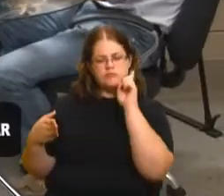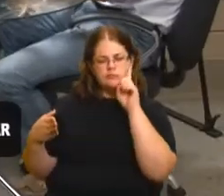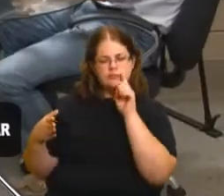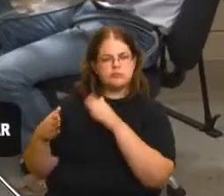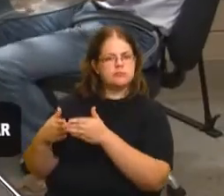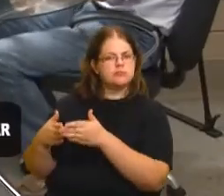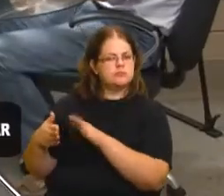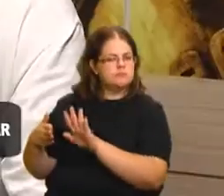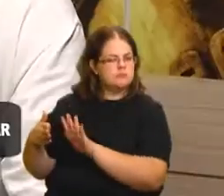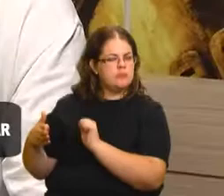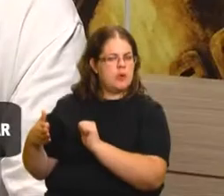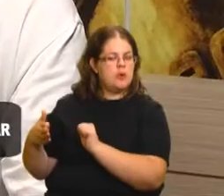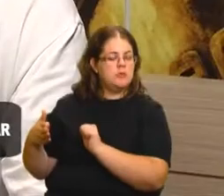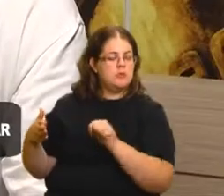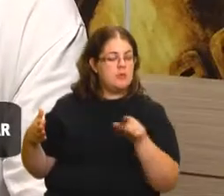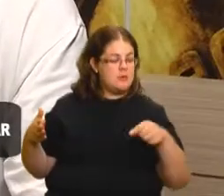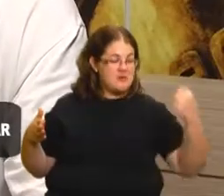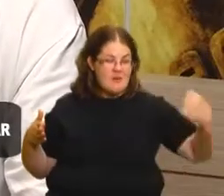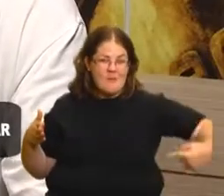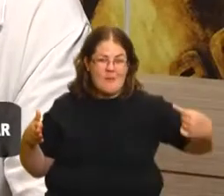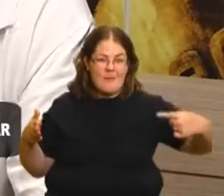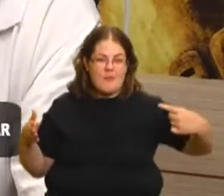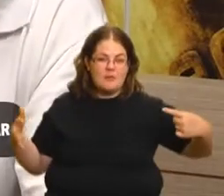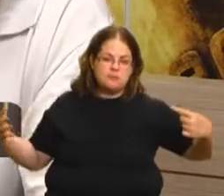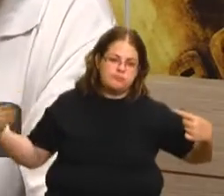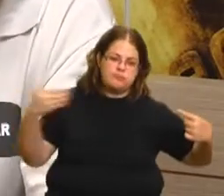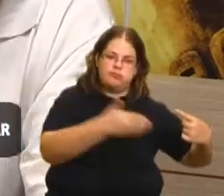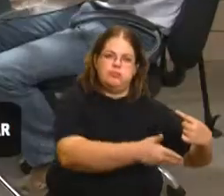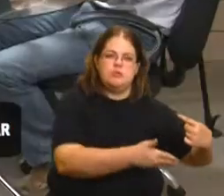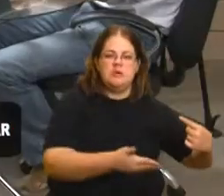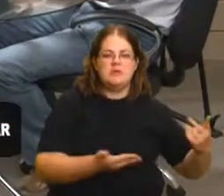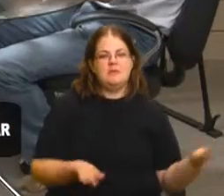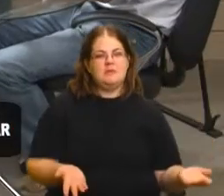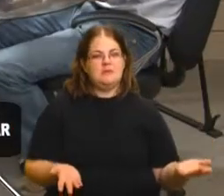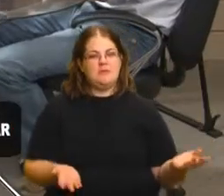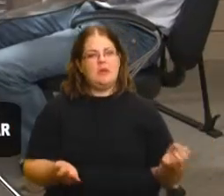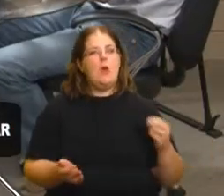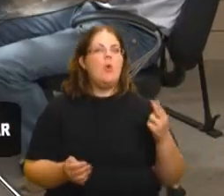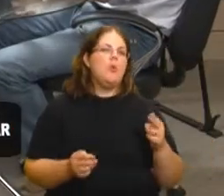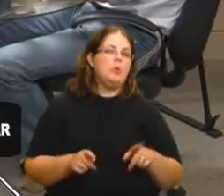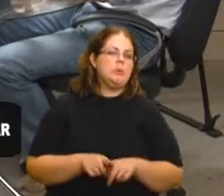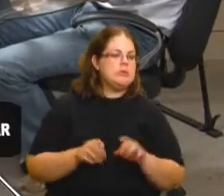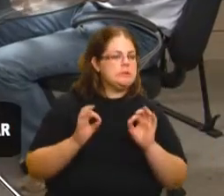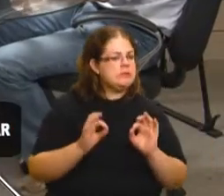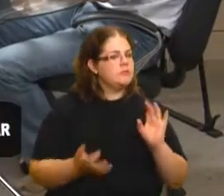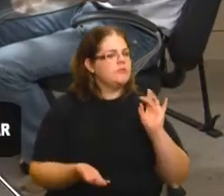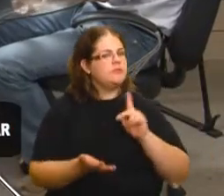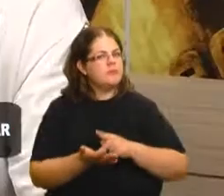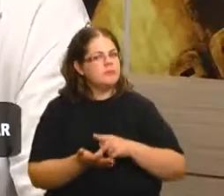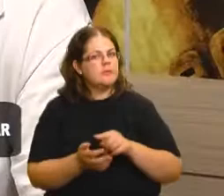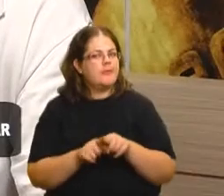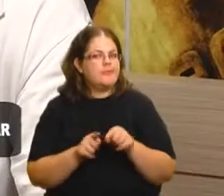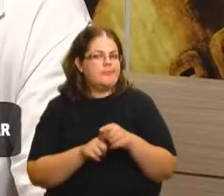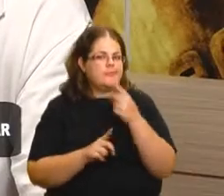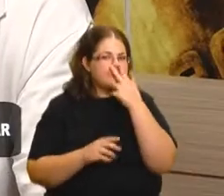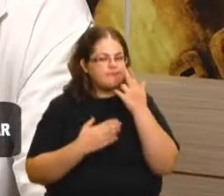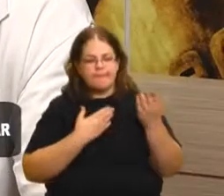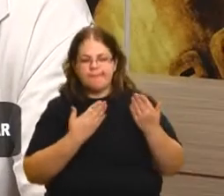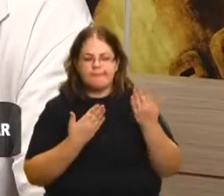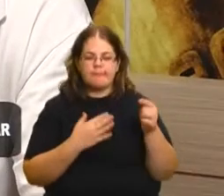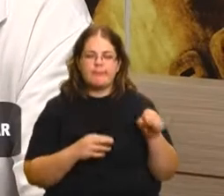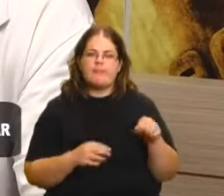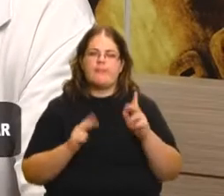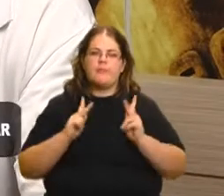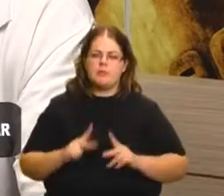Não? Claro que não se pode saber se eles iam realmente interferir. Sim, ou era só uma ameaça. Ou se era uma ameaça. A ameaça, de qualquer modo,